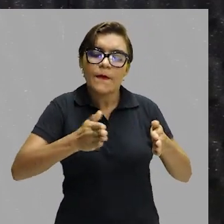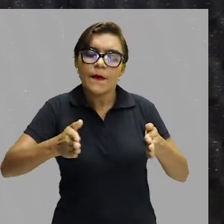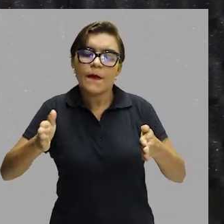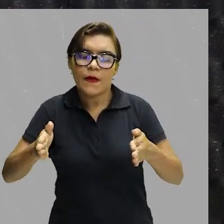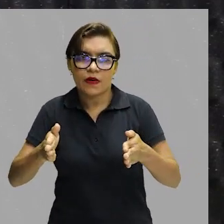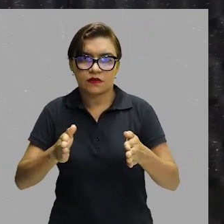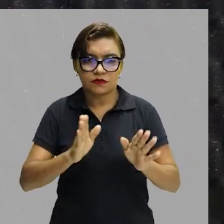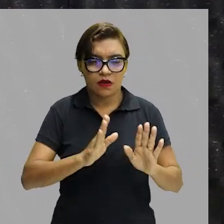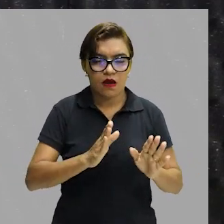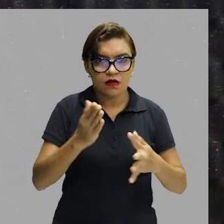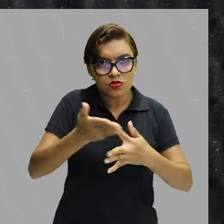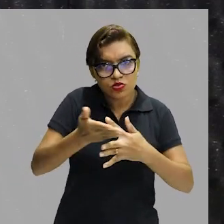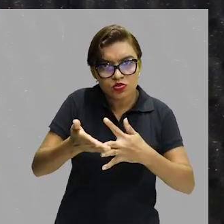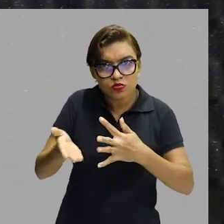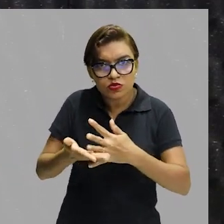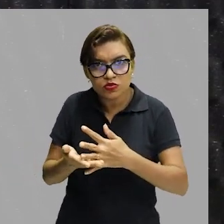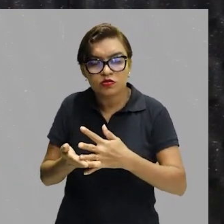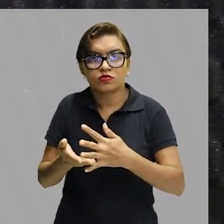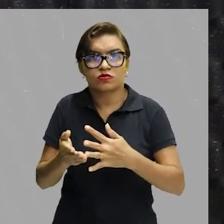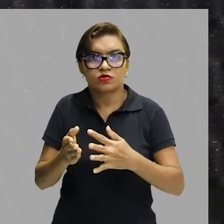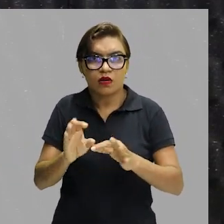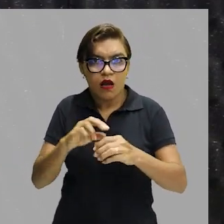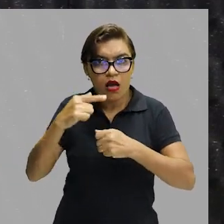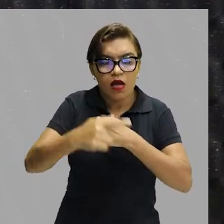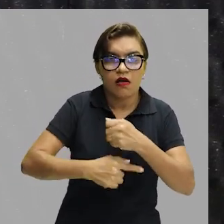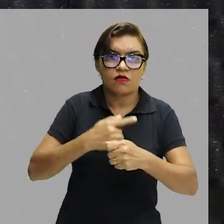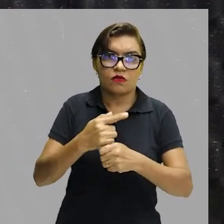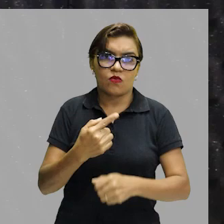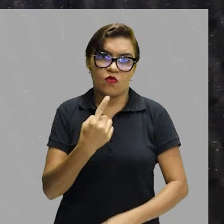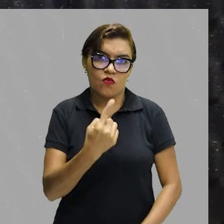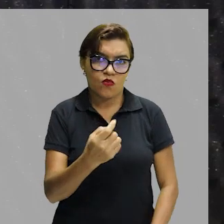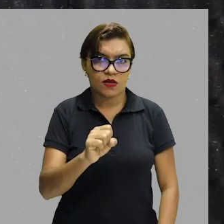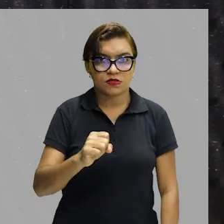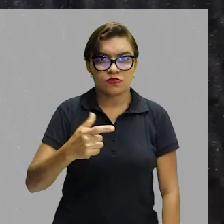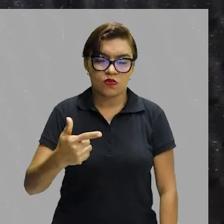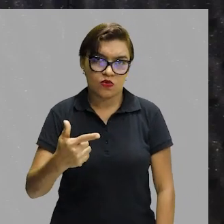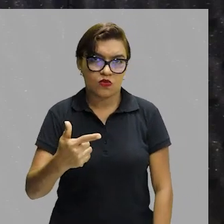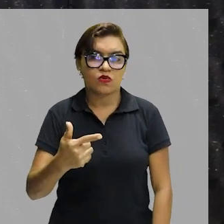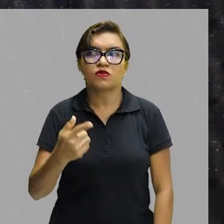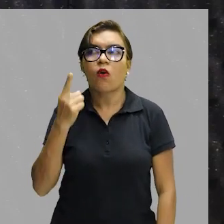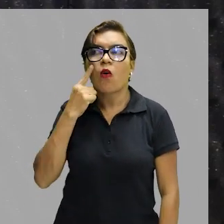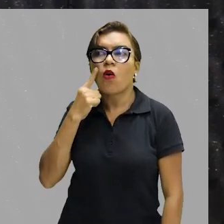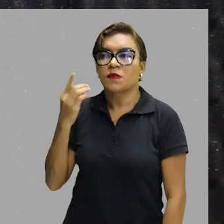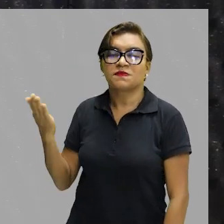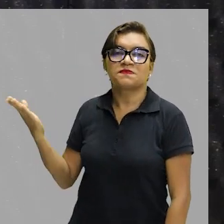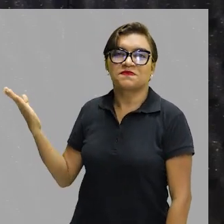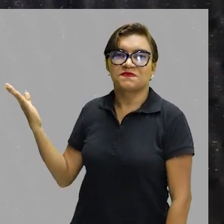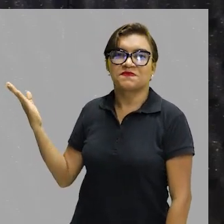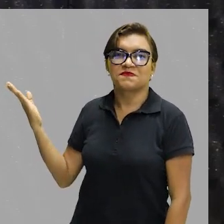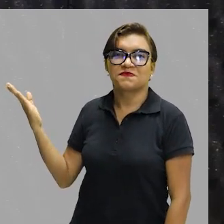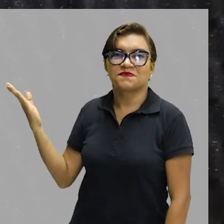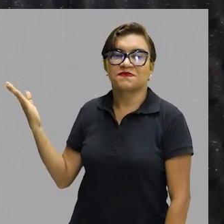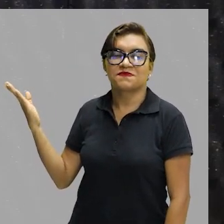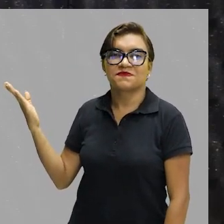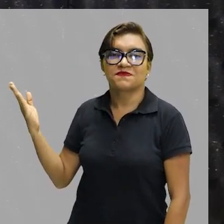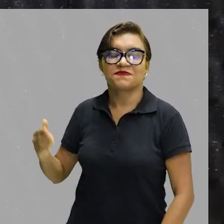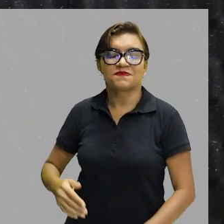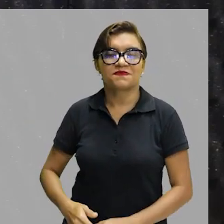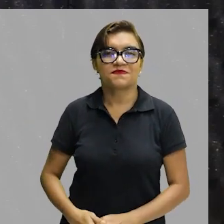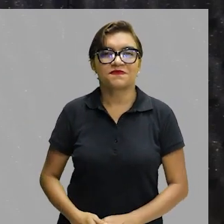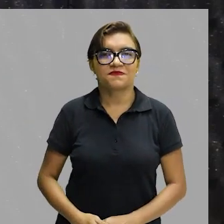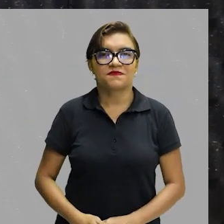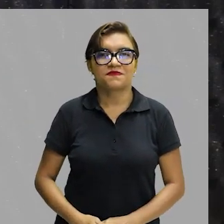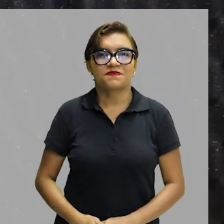até chegar no 5s2. 1s2, 2s2, 2p6, 3s2,